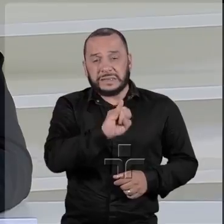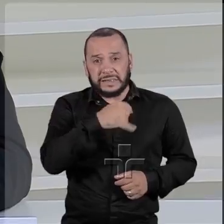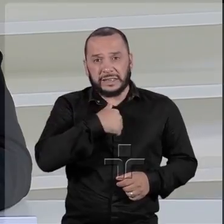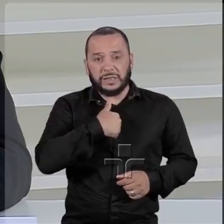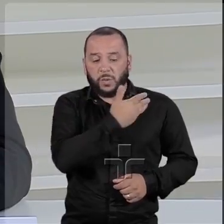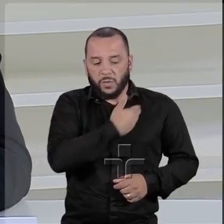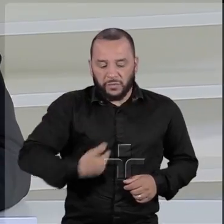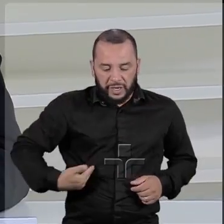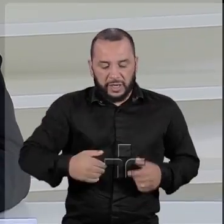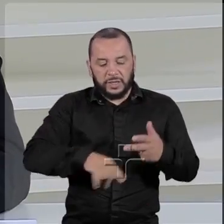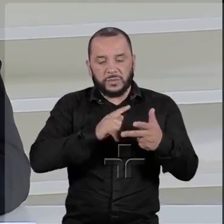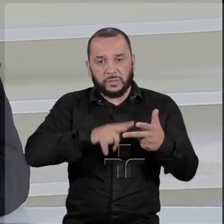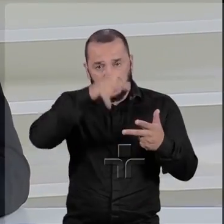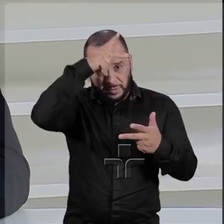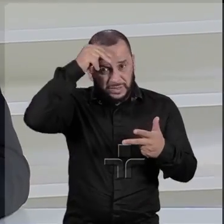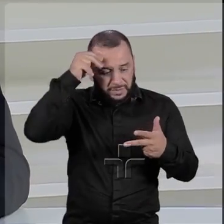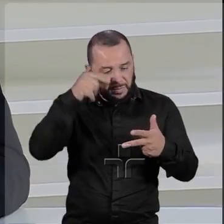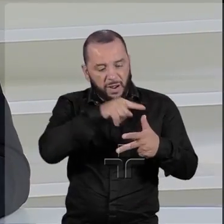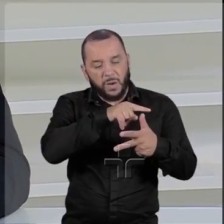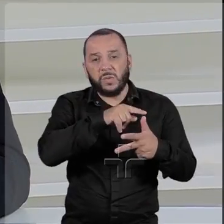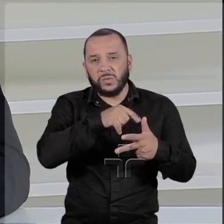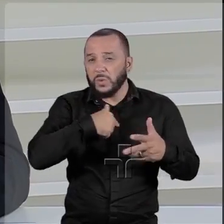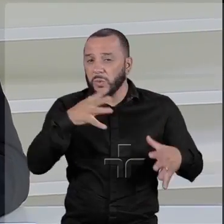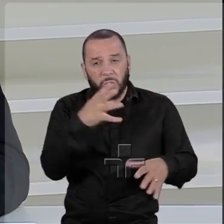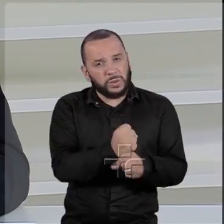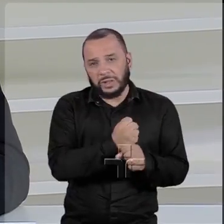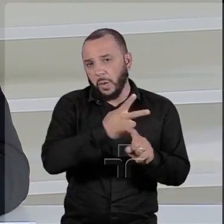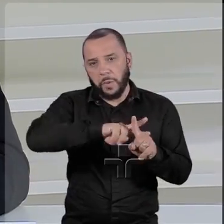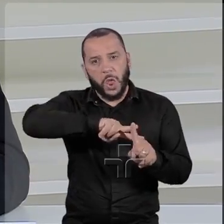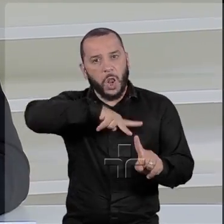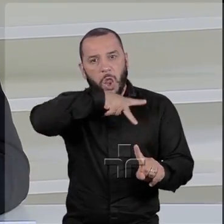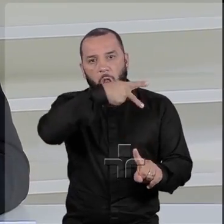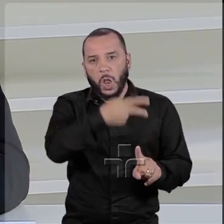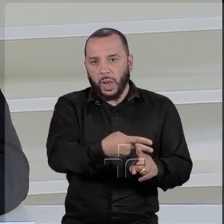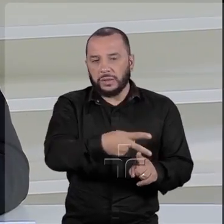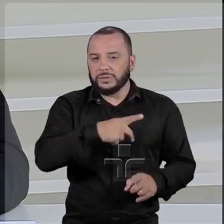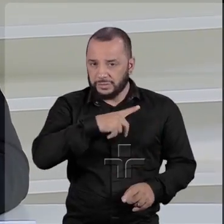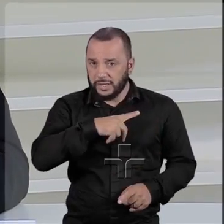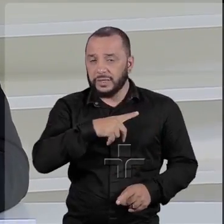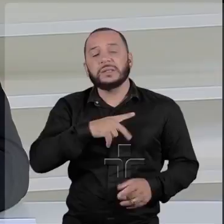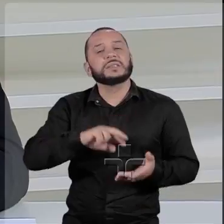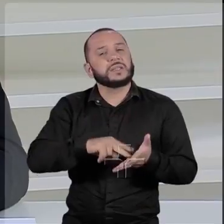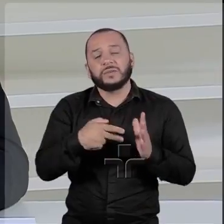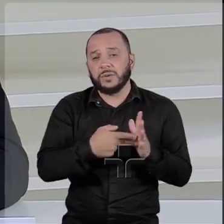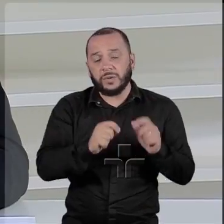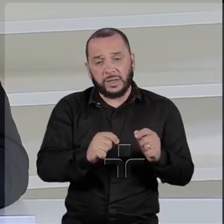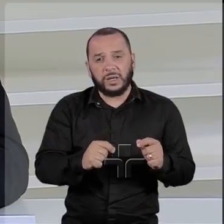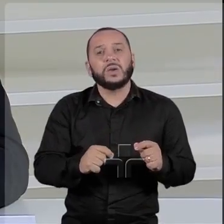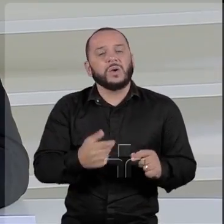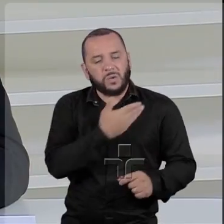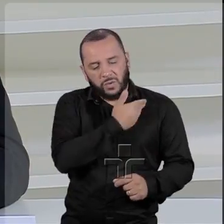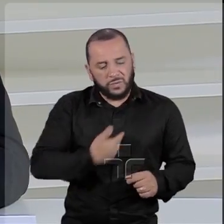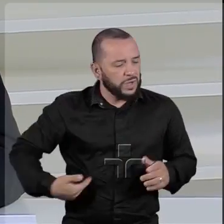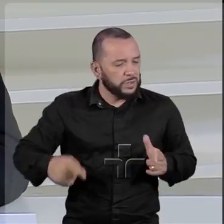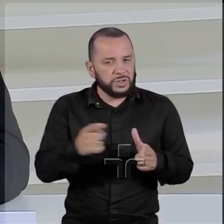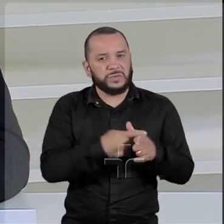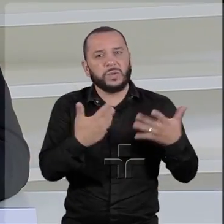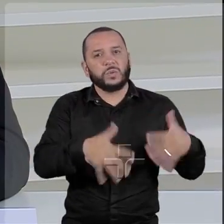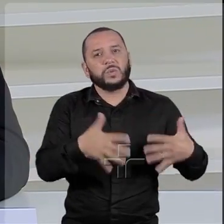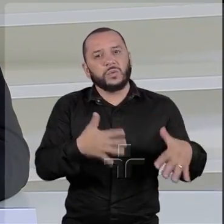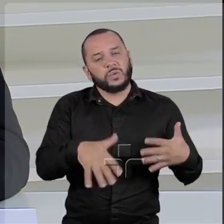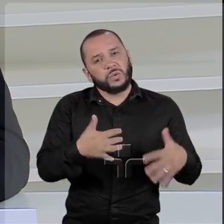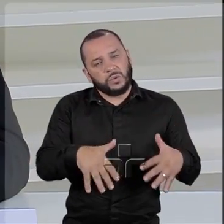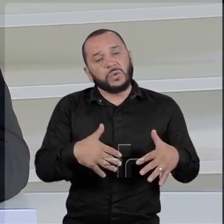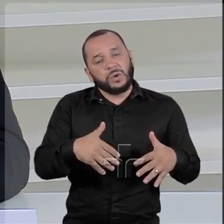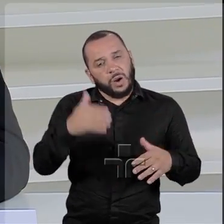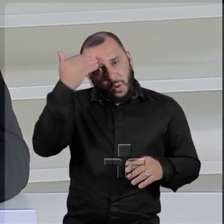esse número duplica. Uhum. Então, os estados estão em situação calamitosa por conta da Previdência. Uhum. Mas